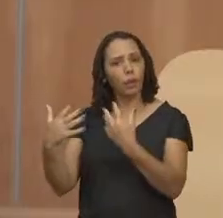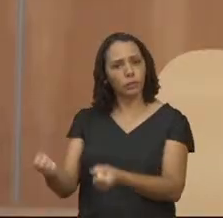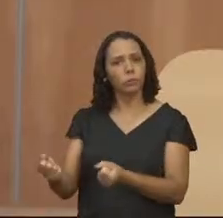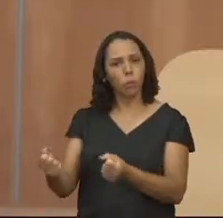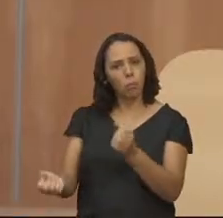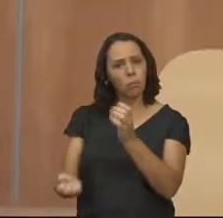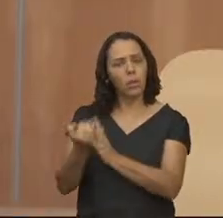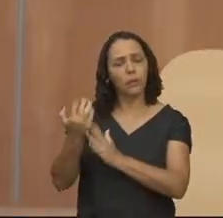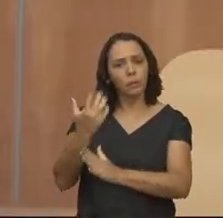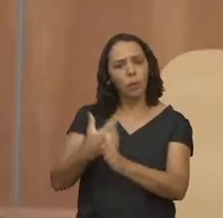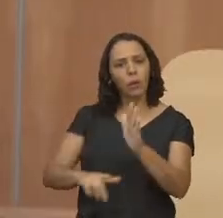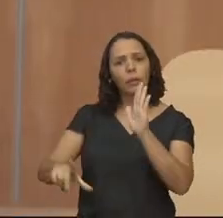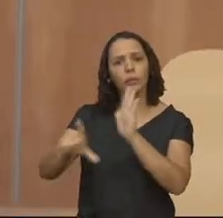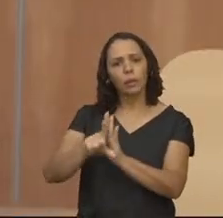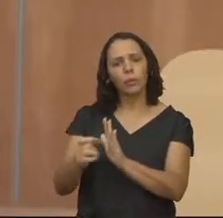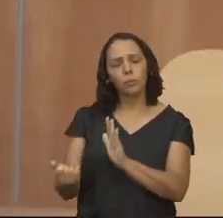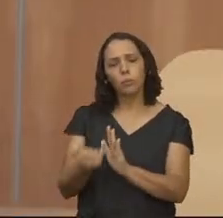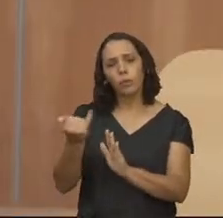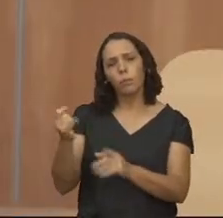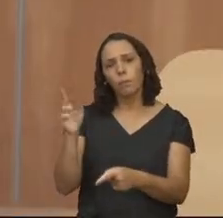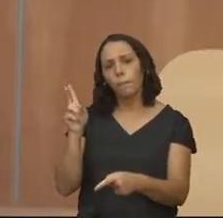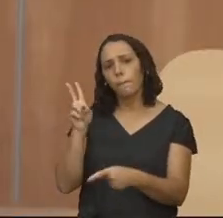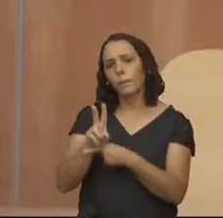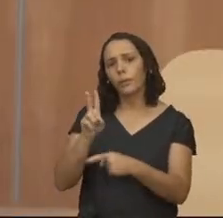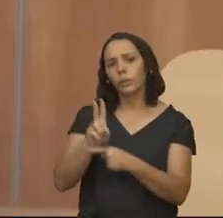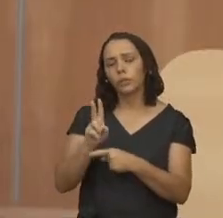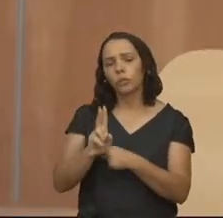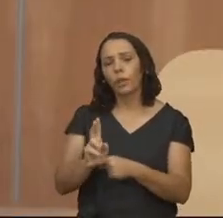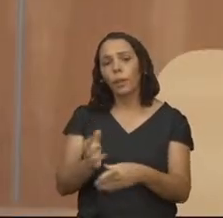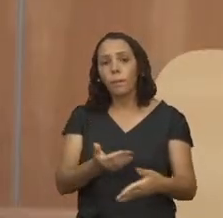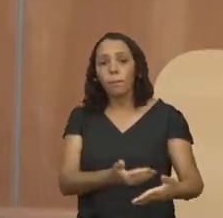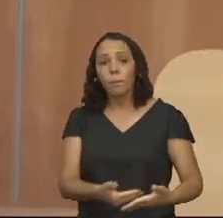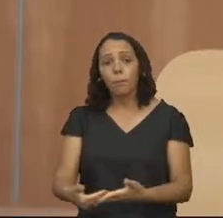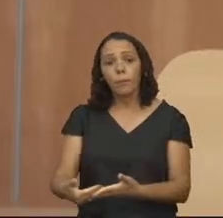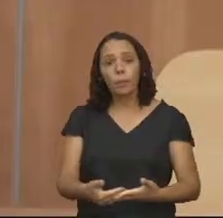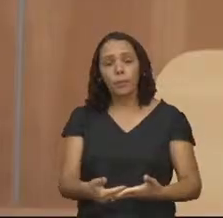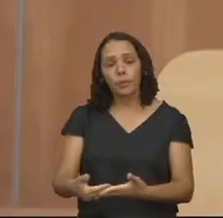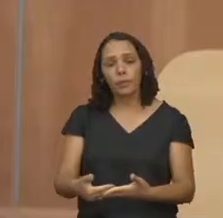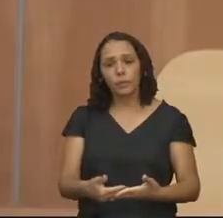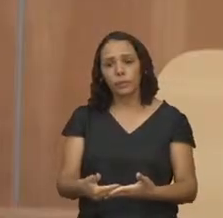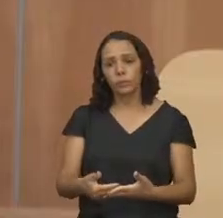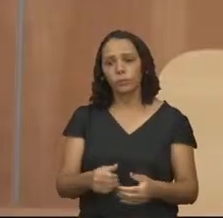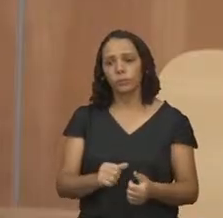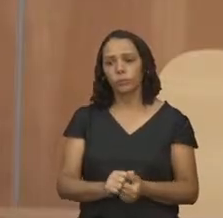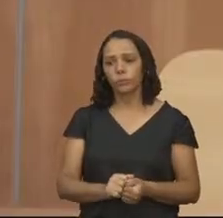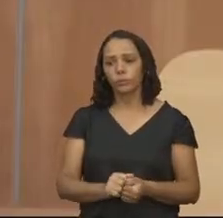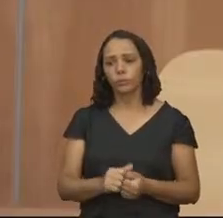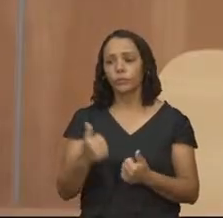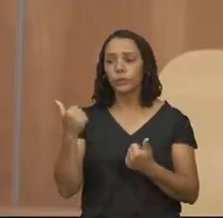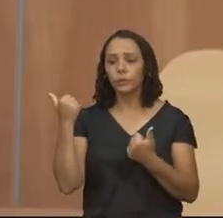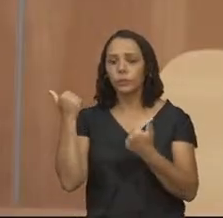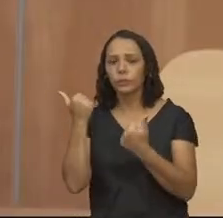tão importante para proteger a vida das nossas crianças. Olha, eu